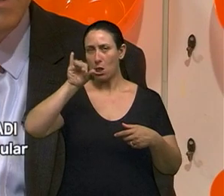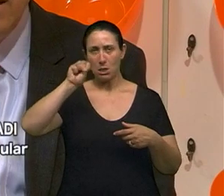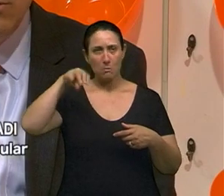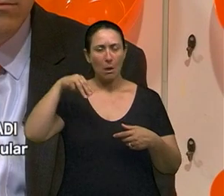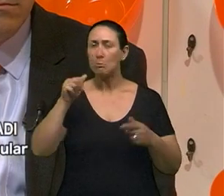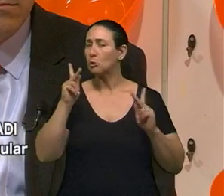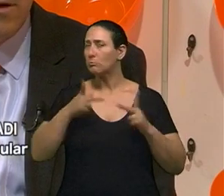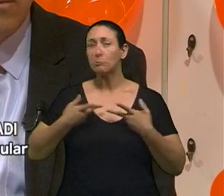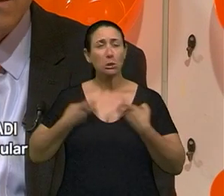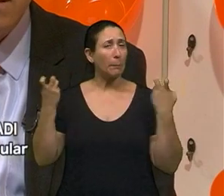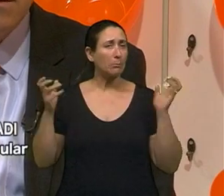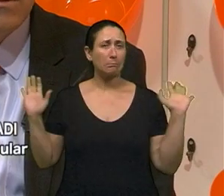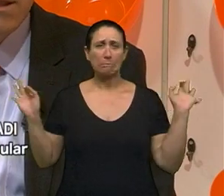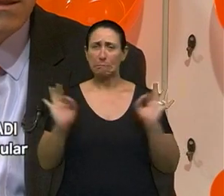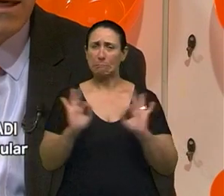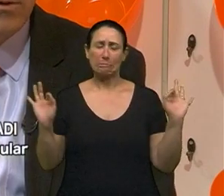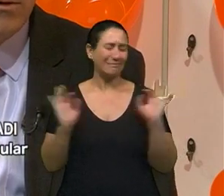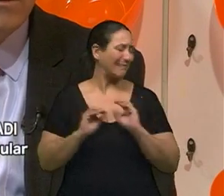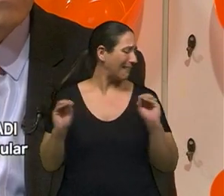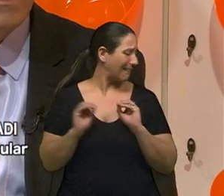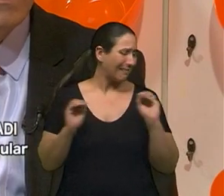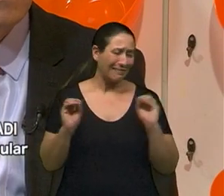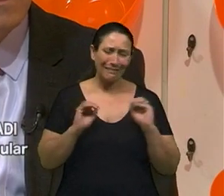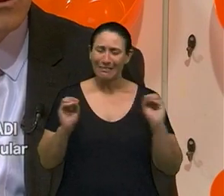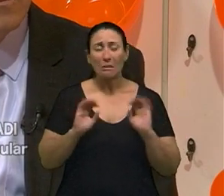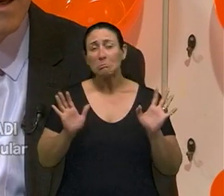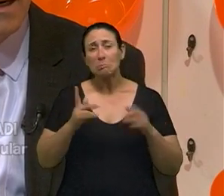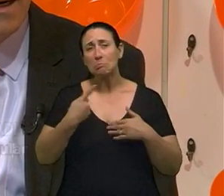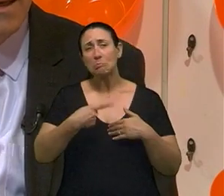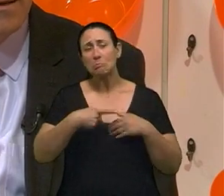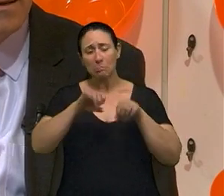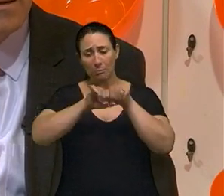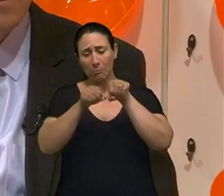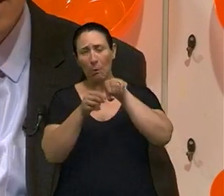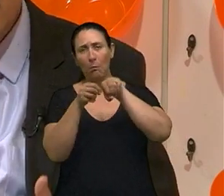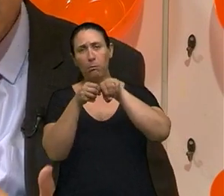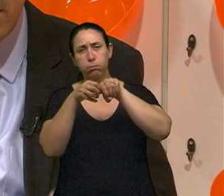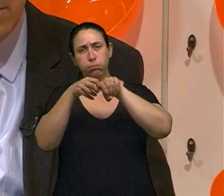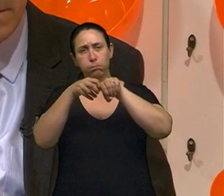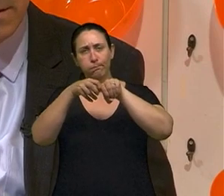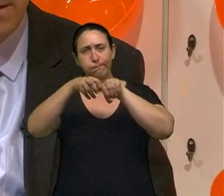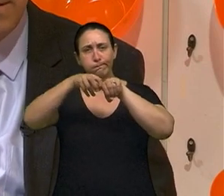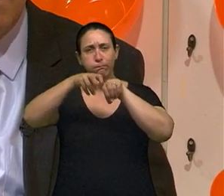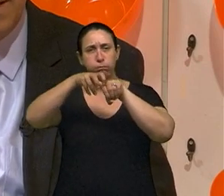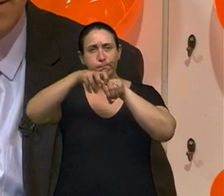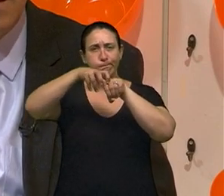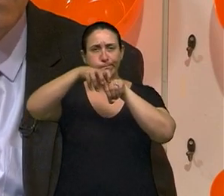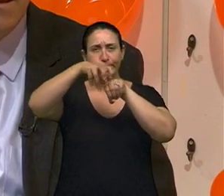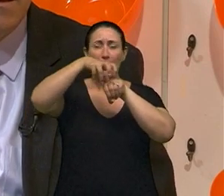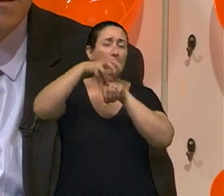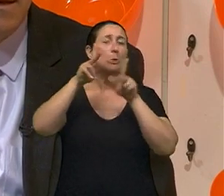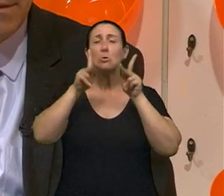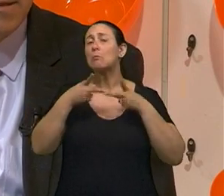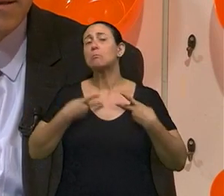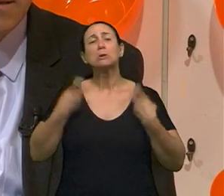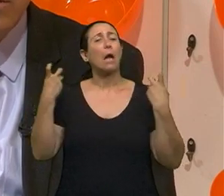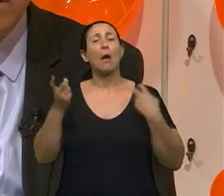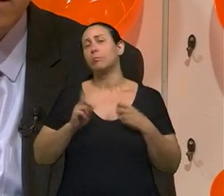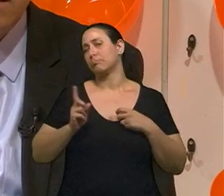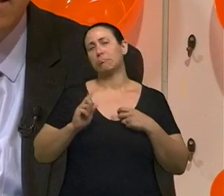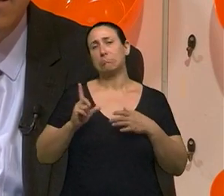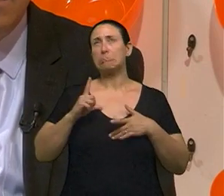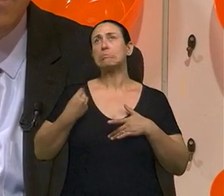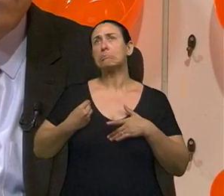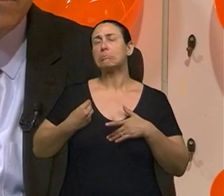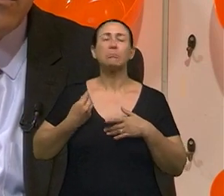absolutamente nenhum né O Paciente não sente nada o aneurismo vai crescendo de maneira lenta sem que o paciente se aperceba da presença